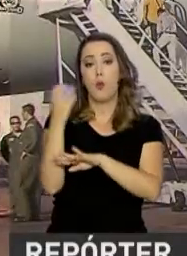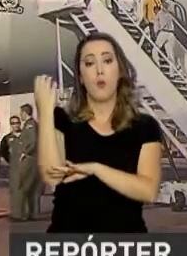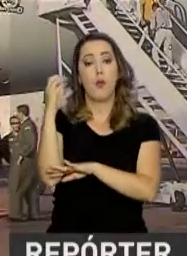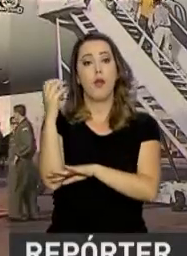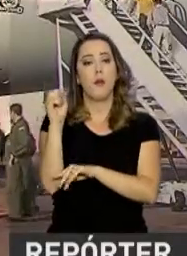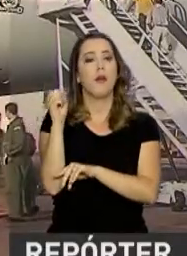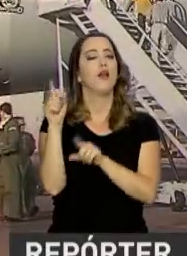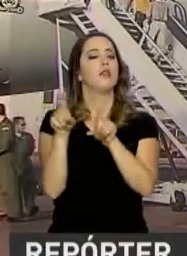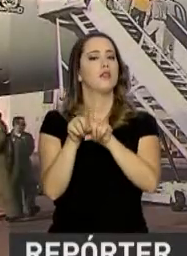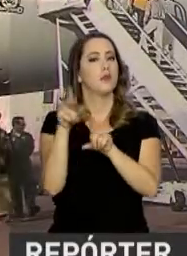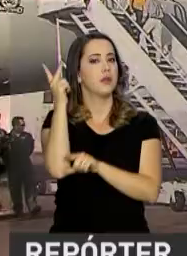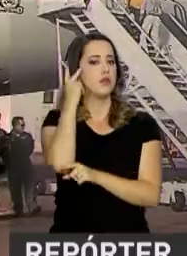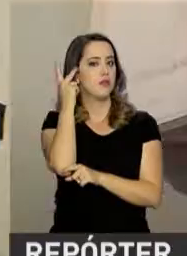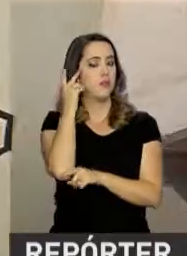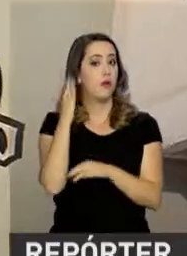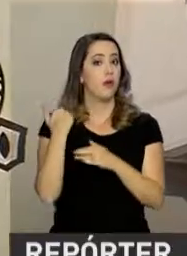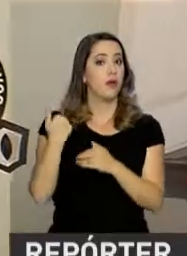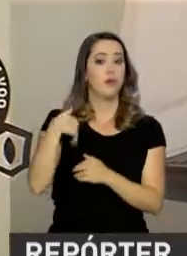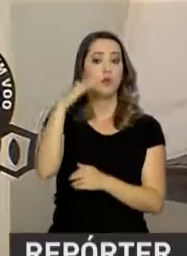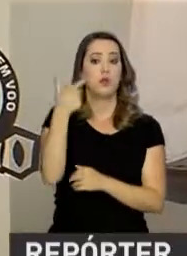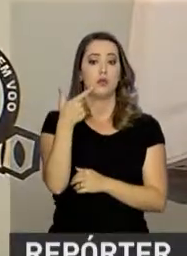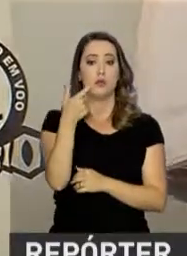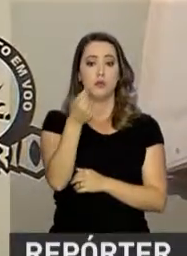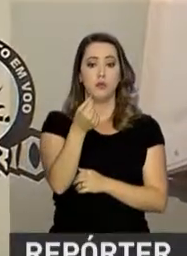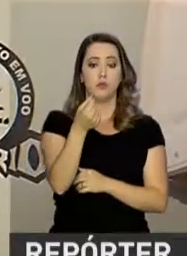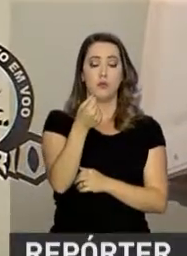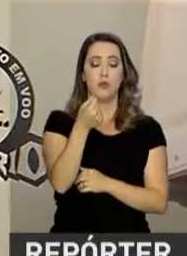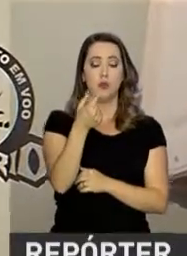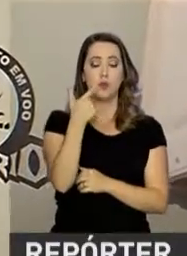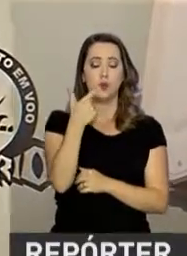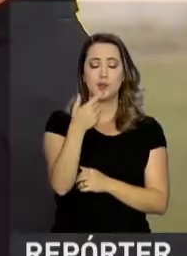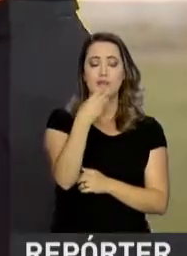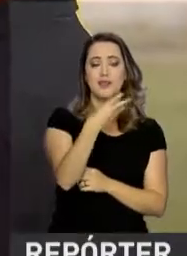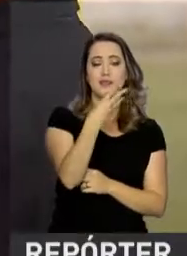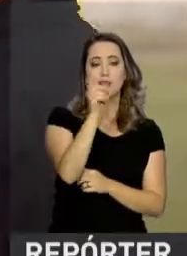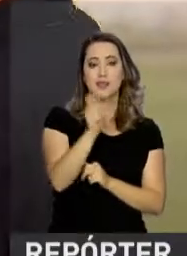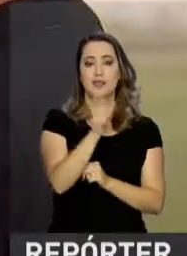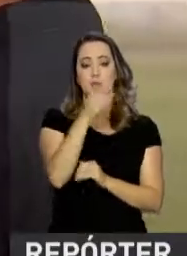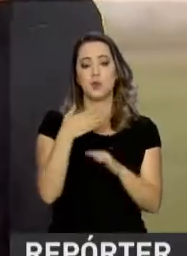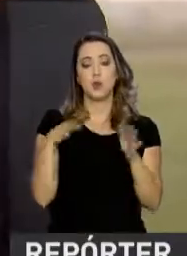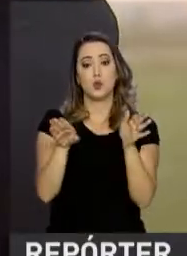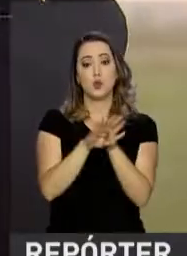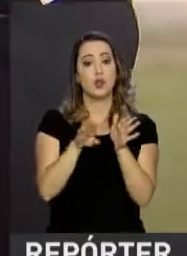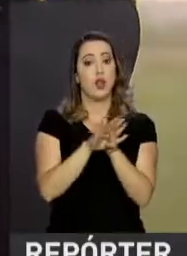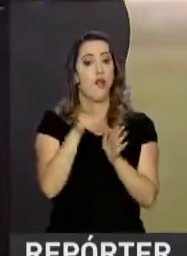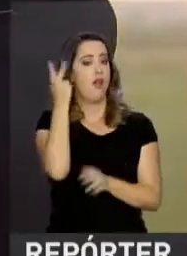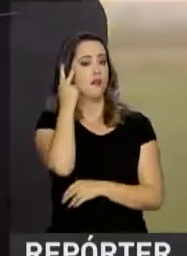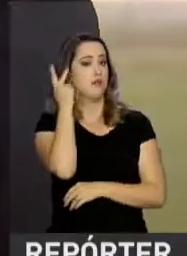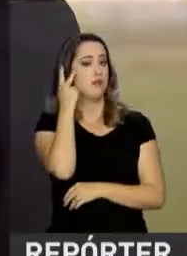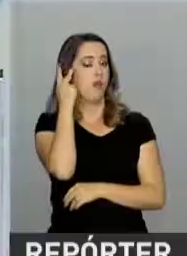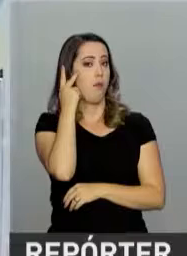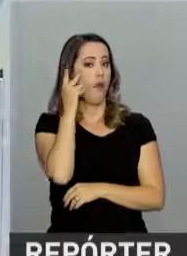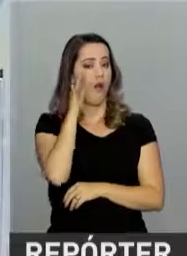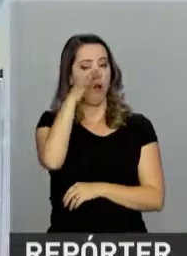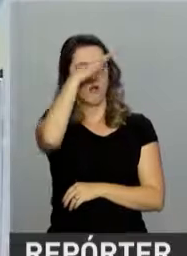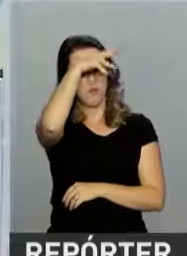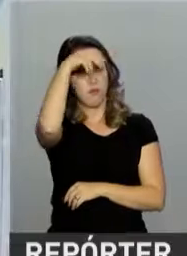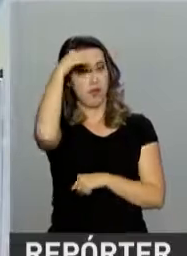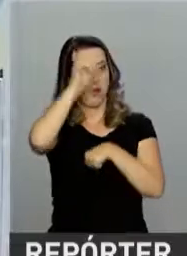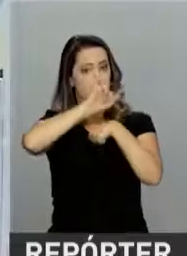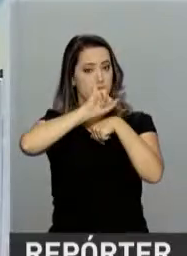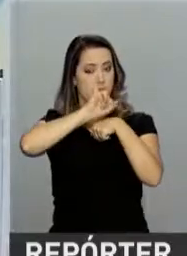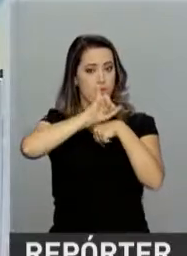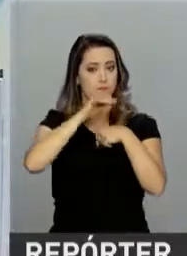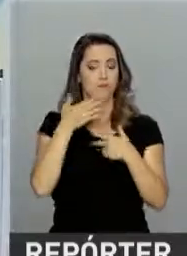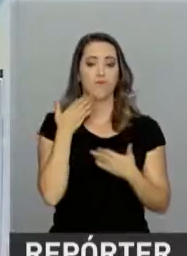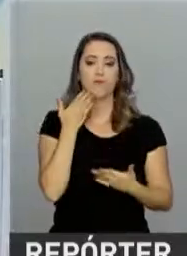São Paulo. Agora, mais 233 venezuelanos desembarcaram em São Paulo e Manaus. É voluntário,